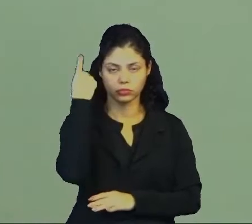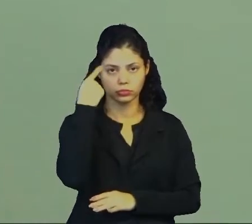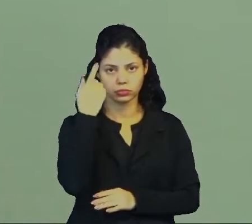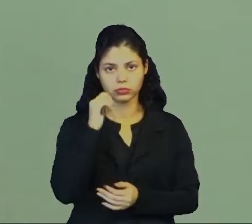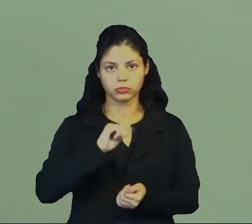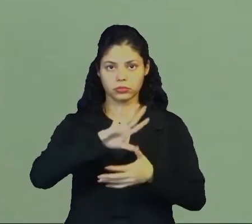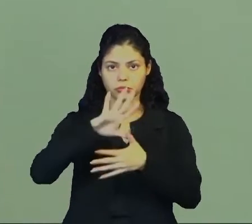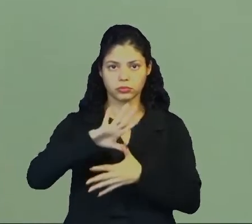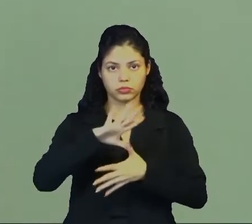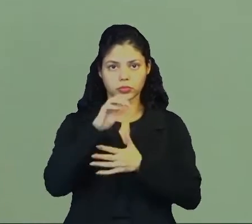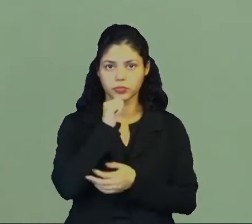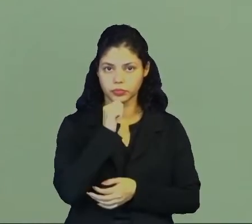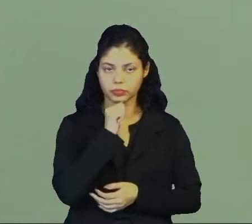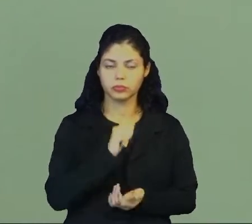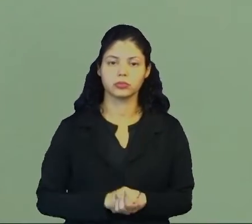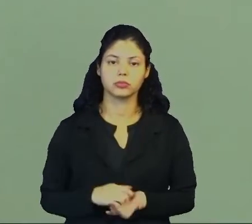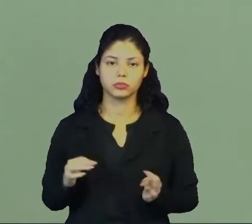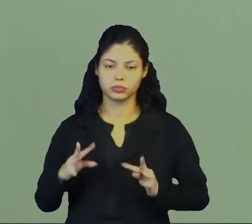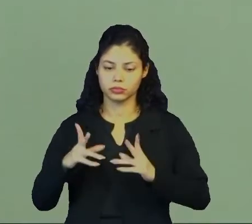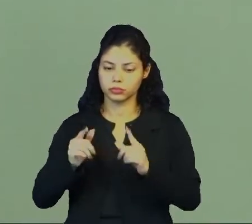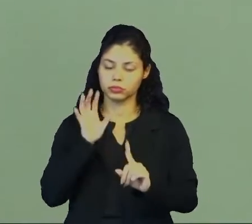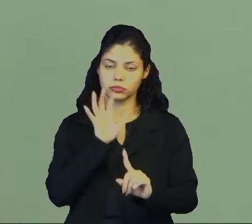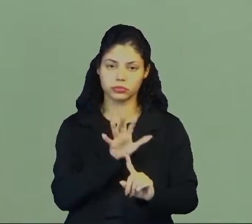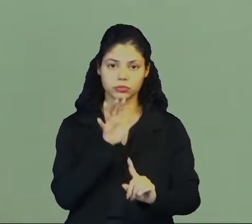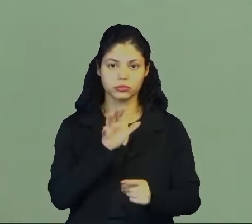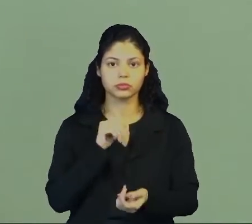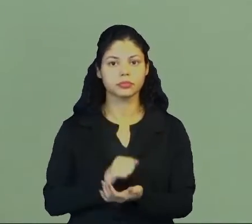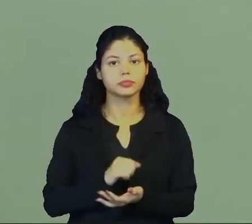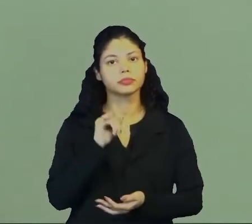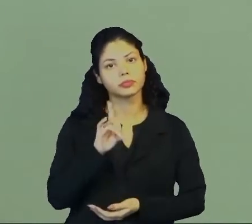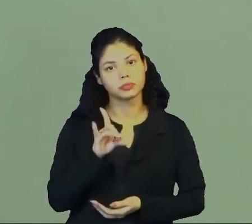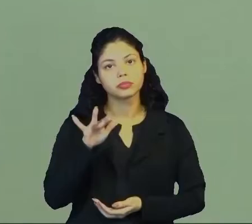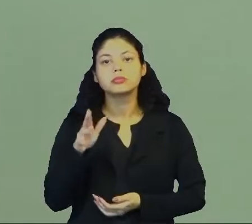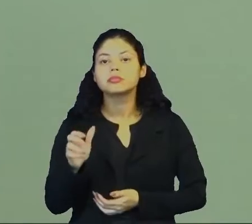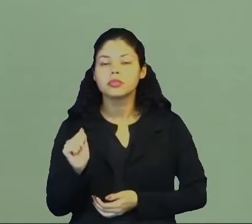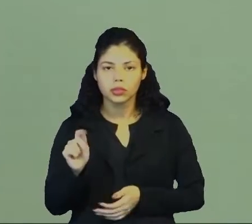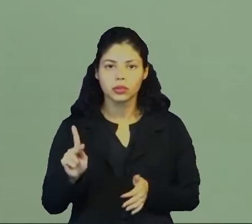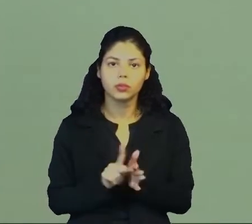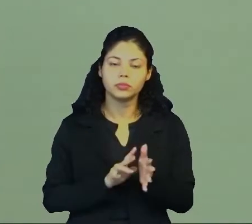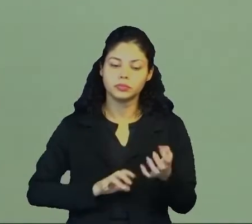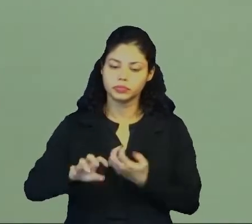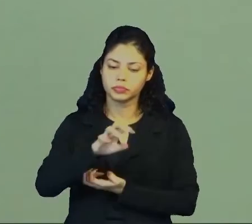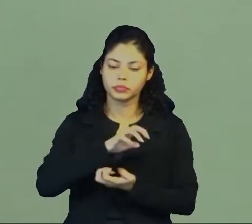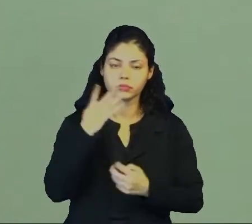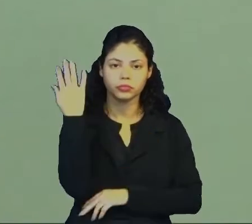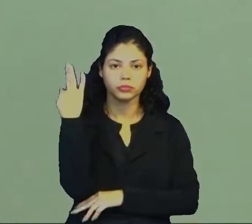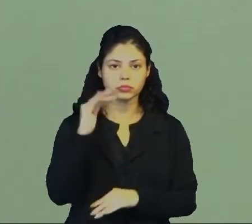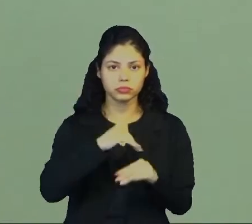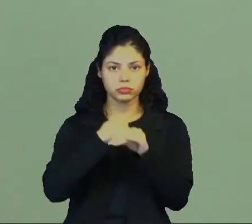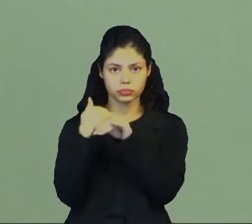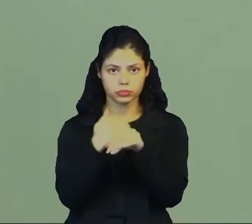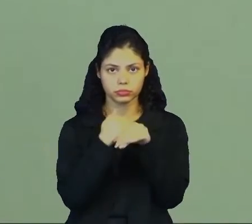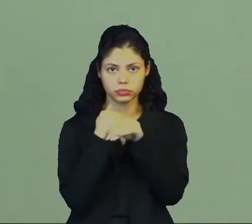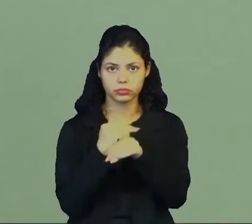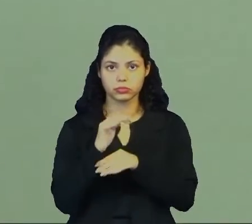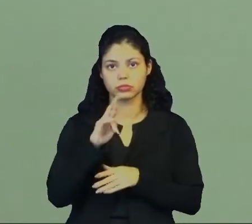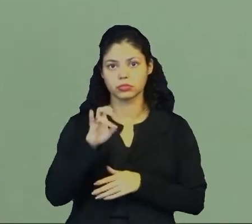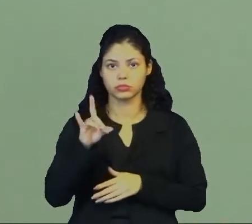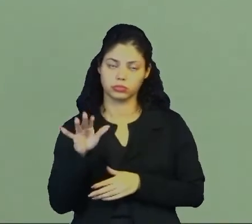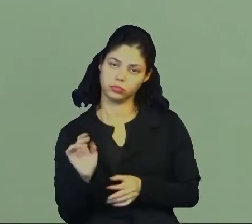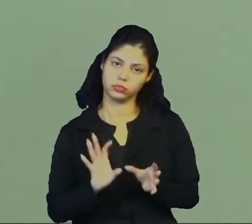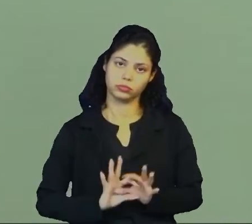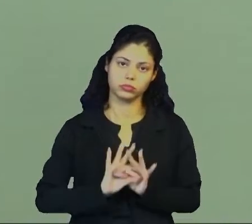exemplo, basicamente toda, influenciada pelos ideais da Revolução Francesa, de igualdade,